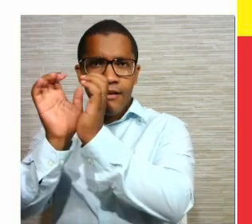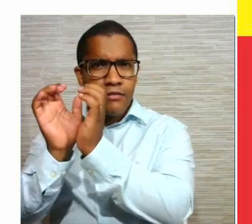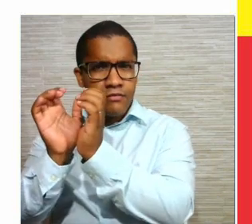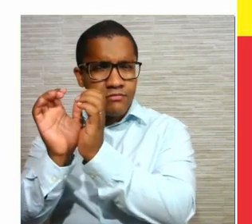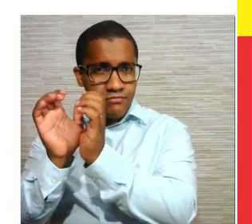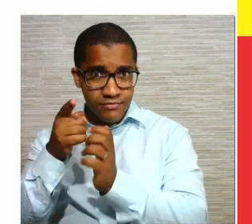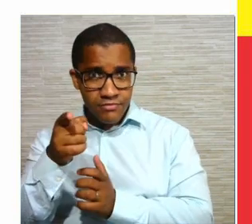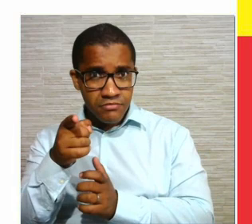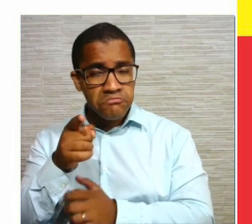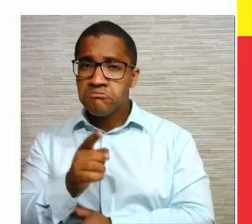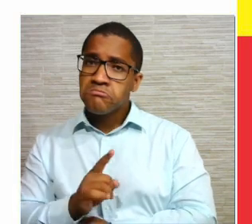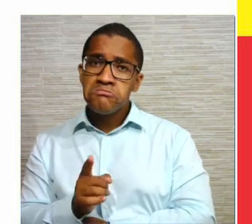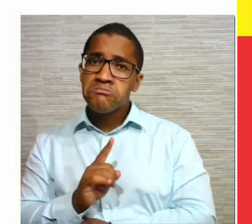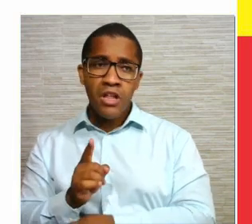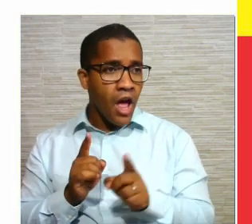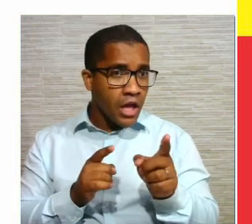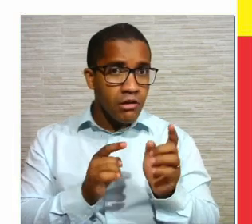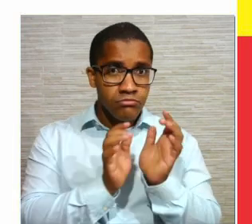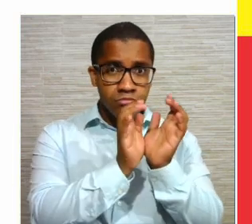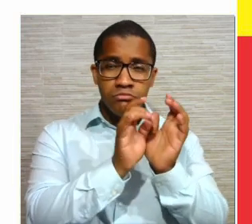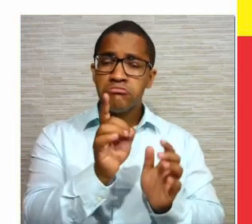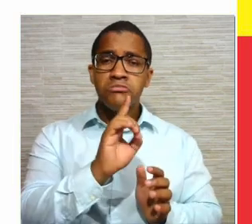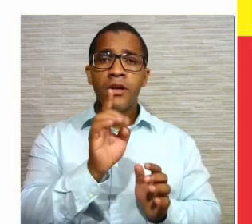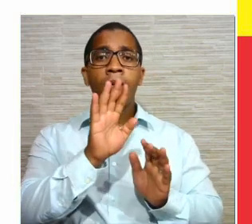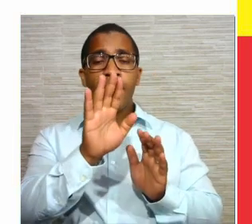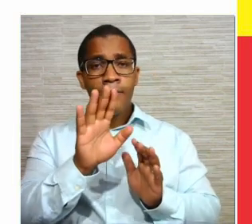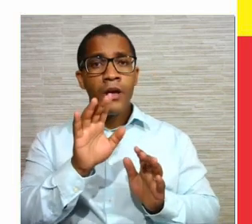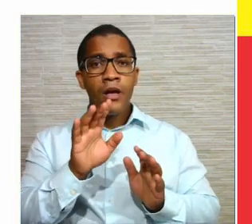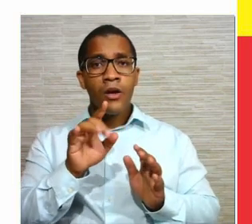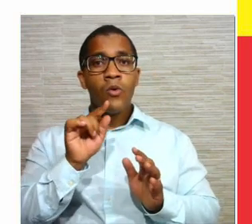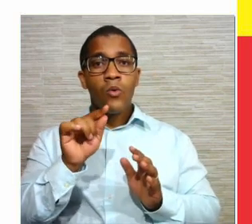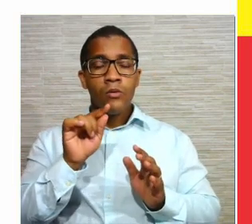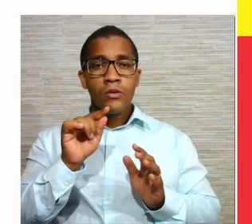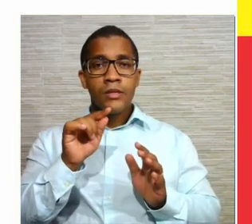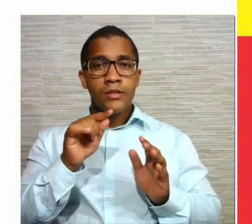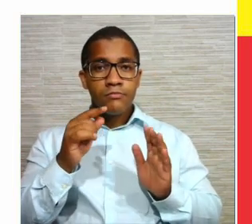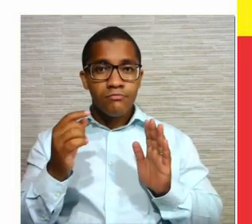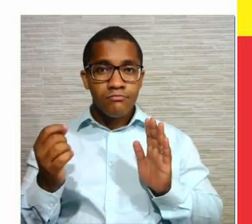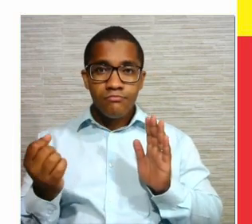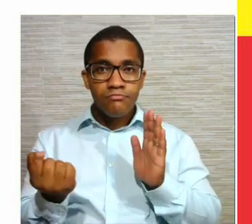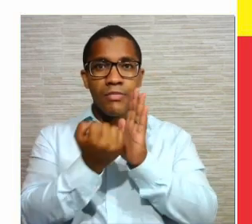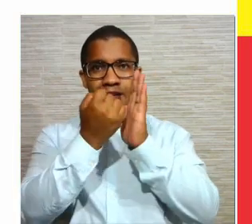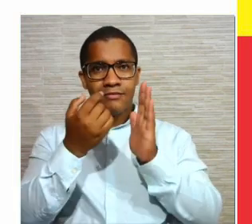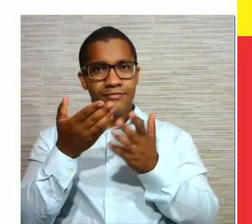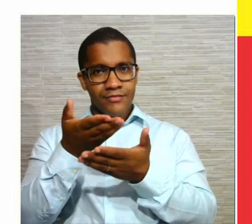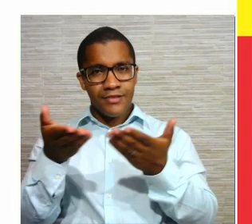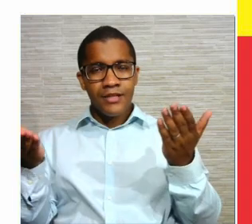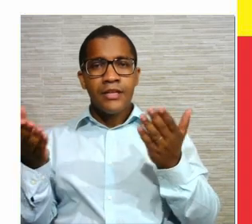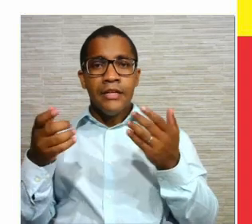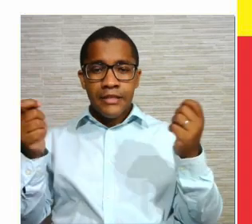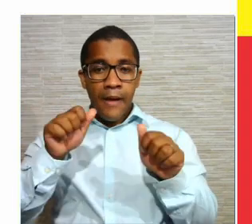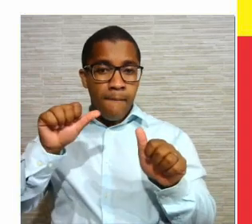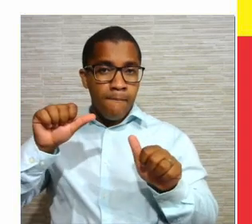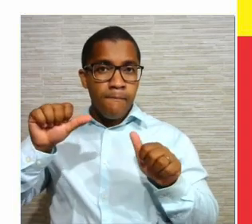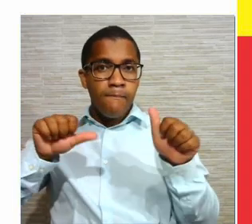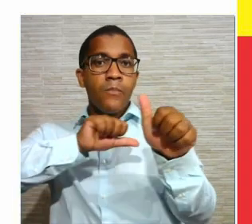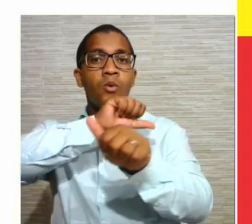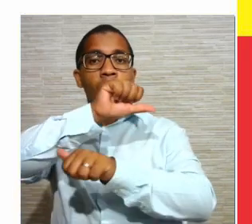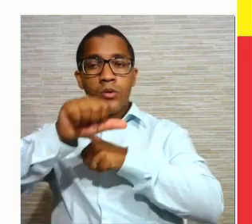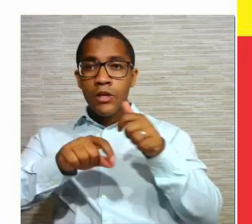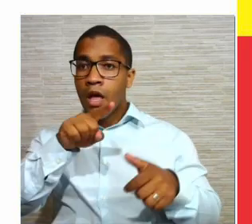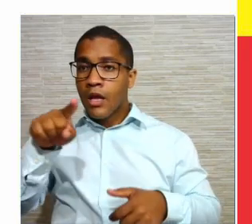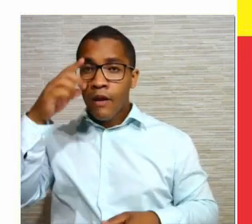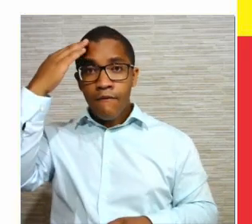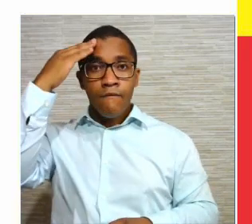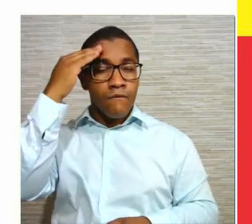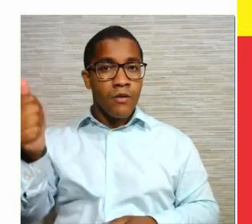não ganharam, né, esse festival, mas a polêmica que suas músicas causaram foi suficiente para transformá-los em